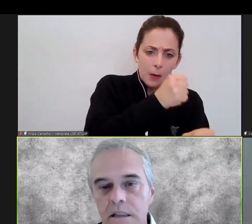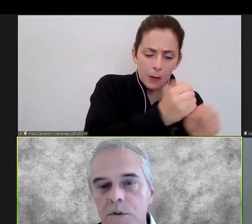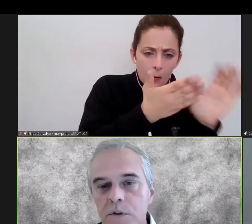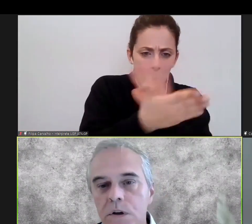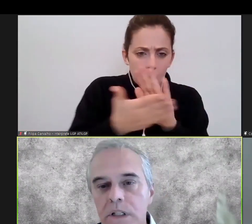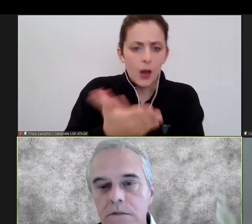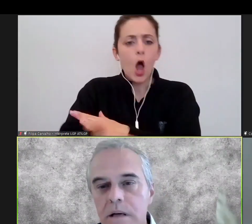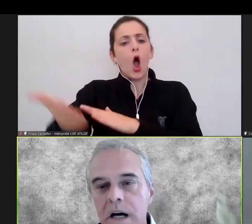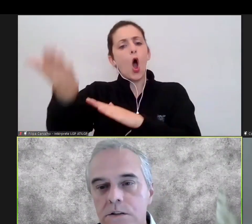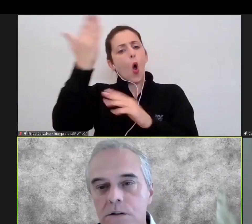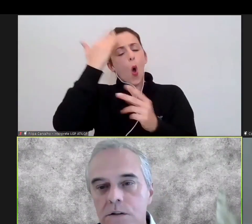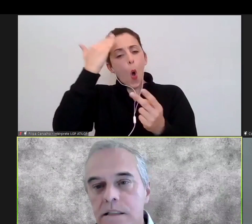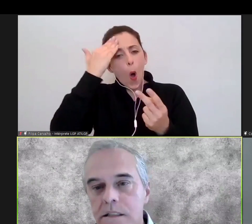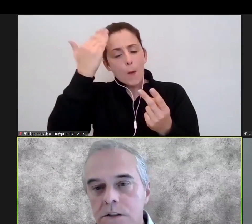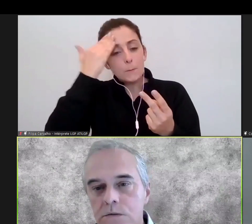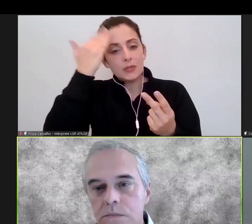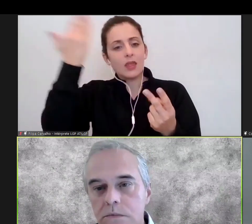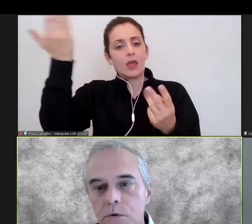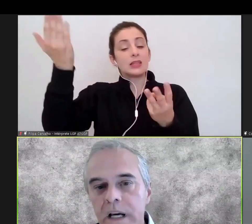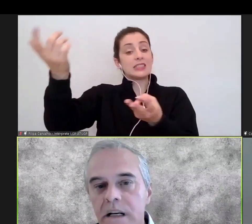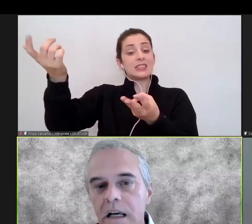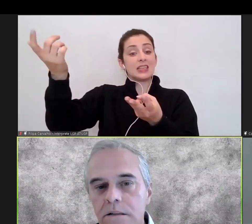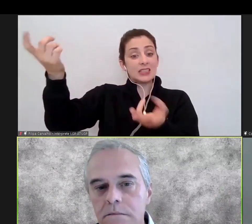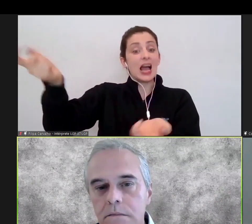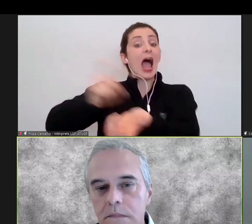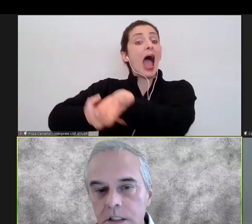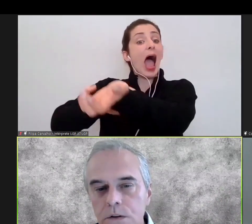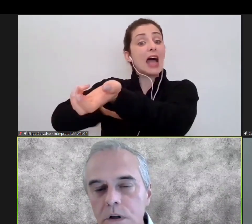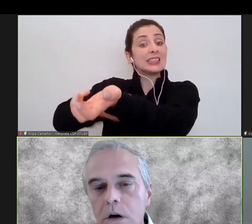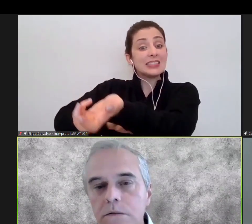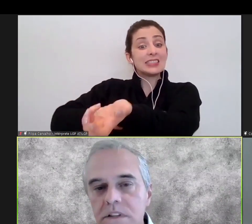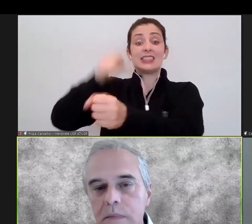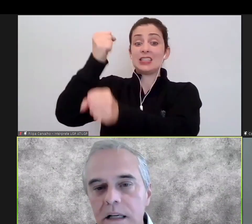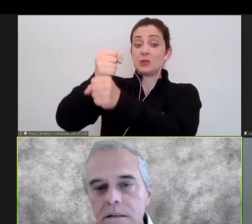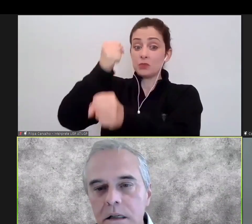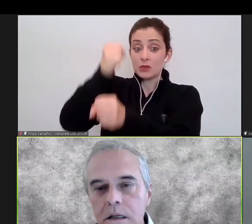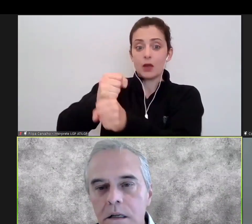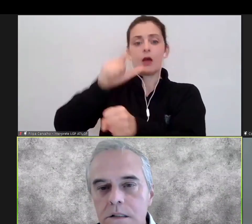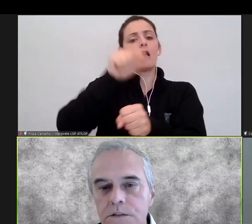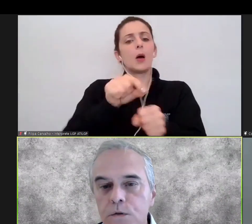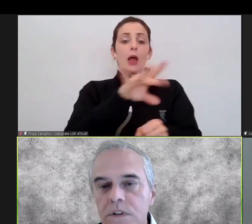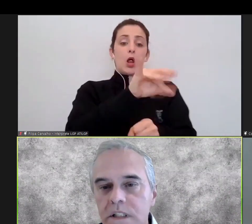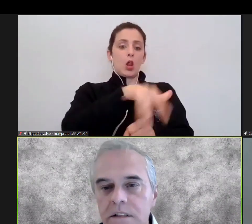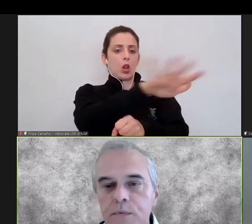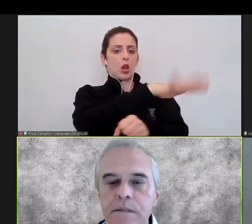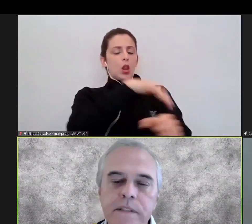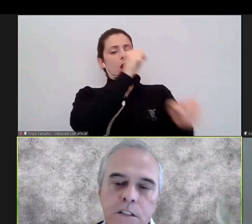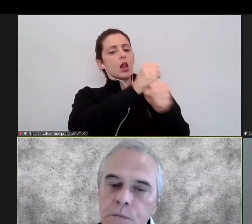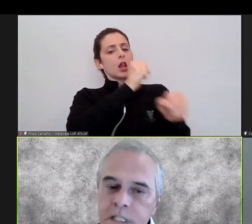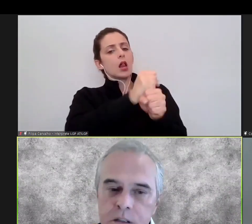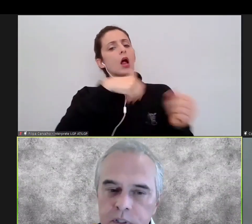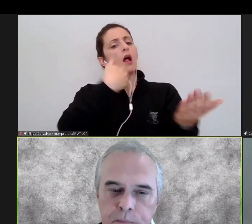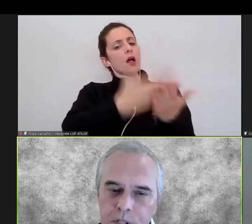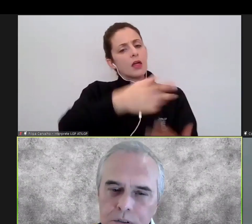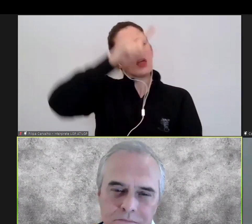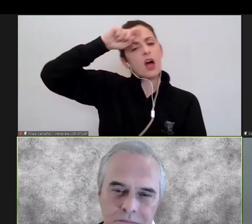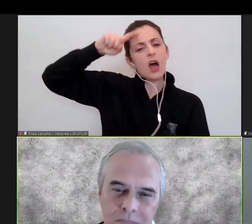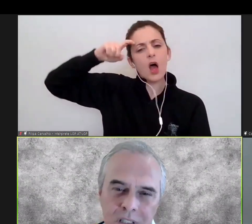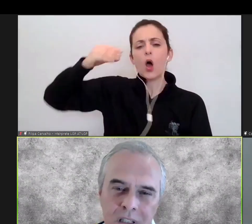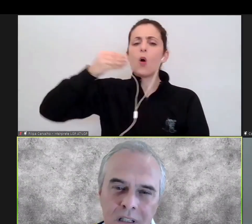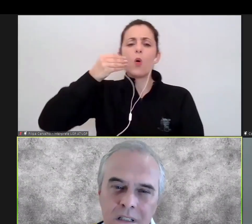Ela acaba deslocando o debate sobre o racismo no mercado e no local do trabalho, dificultando a possibilidade de competição pelo